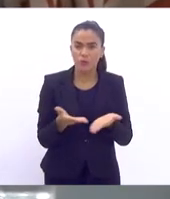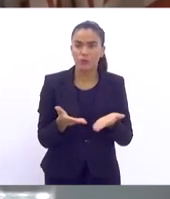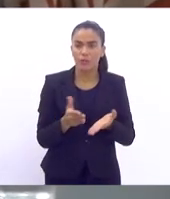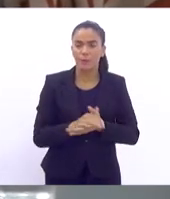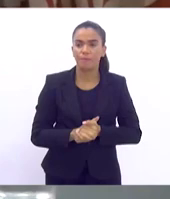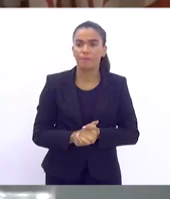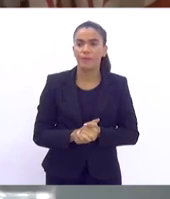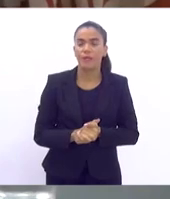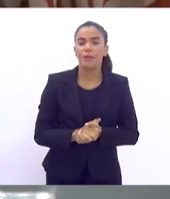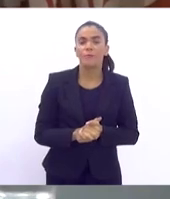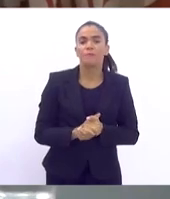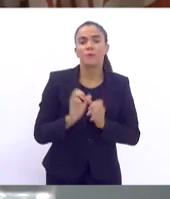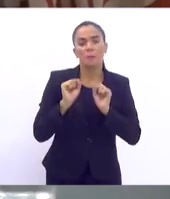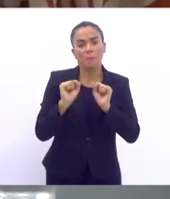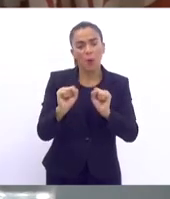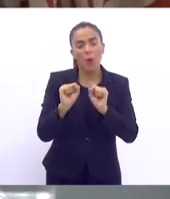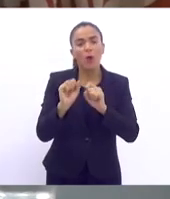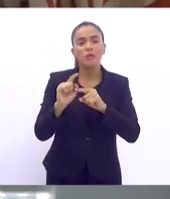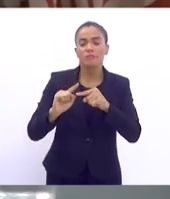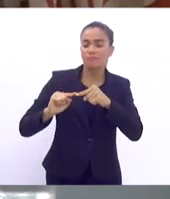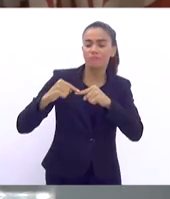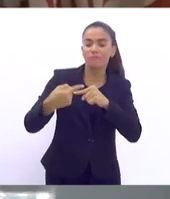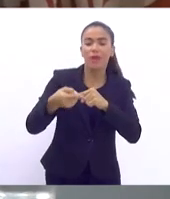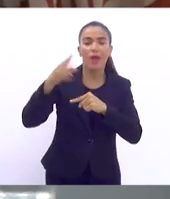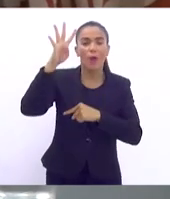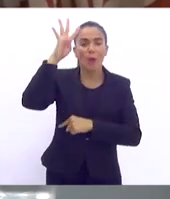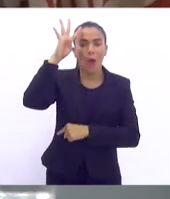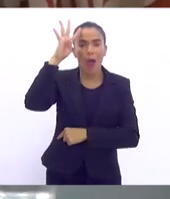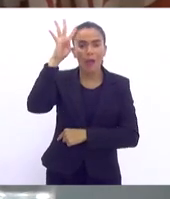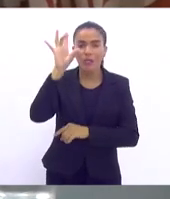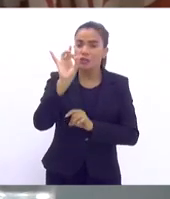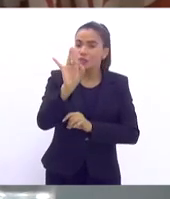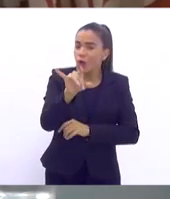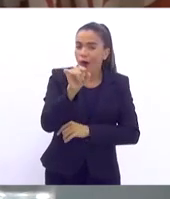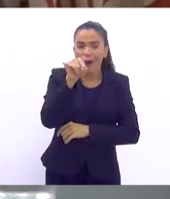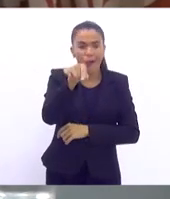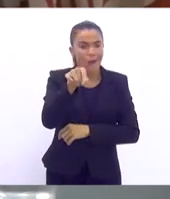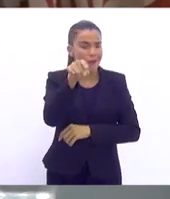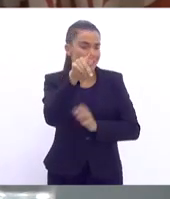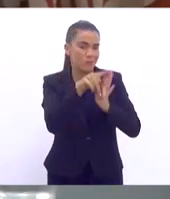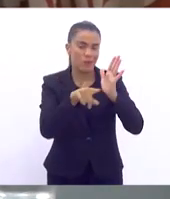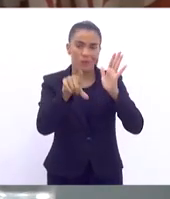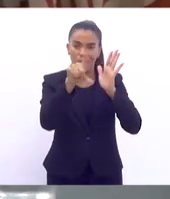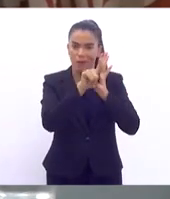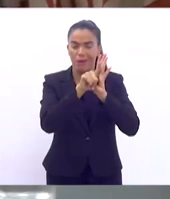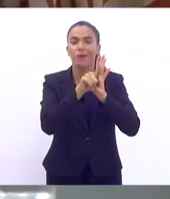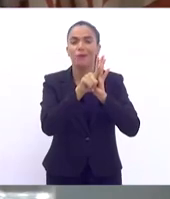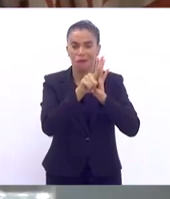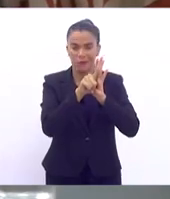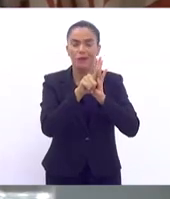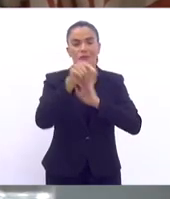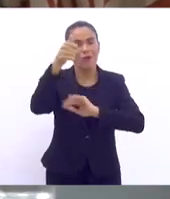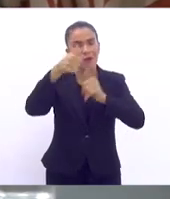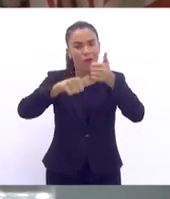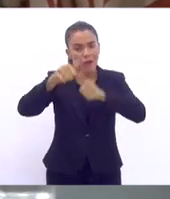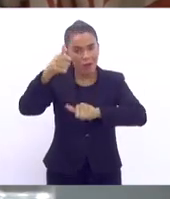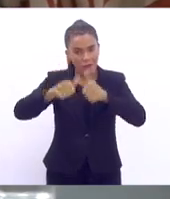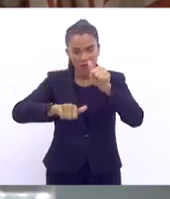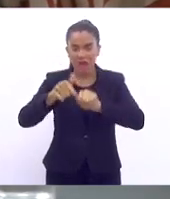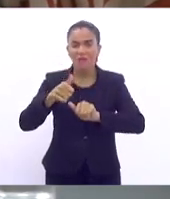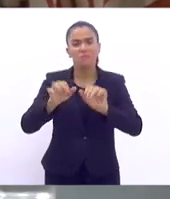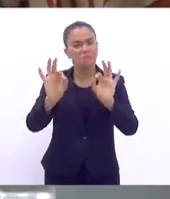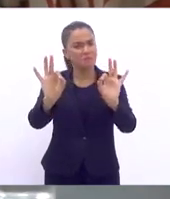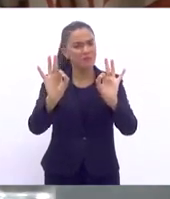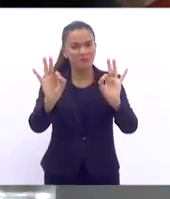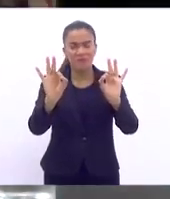próxima quarta-feira só com esses que são revistas o deputado que pediu ou